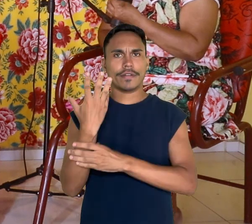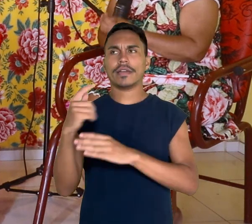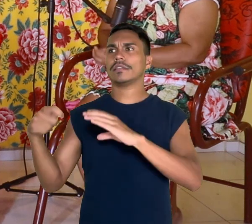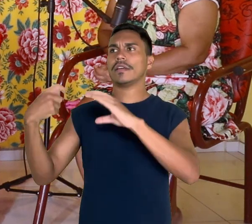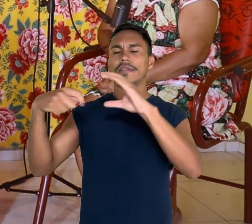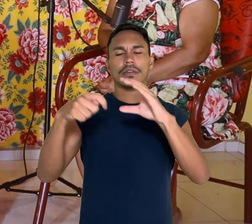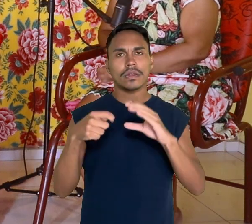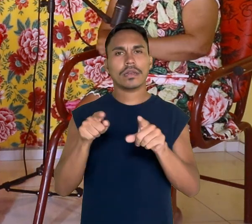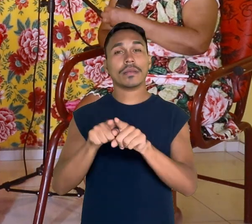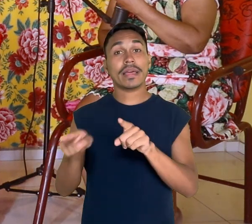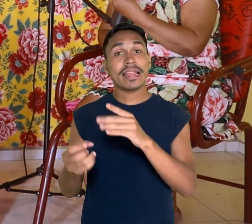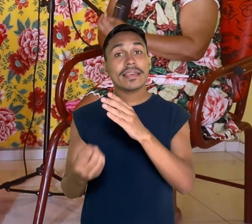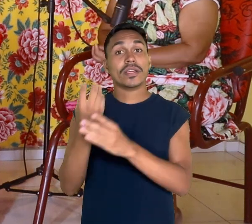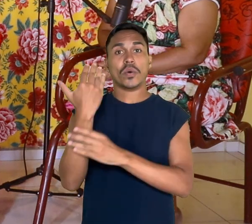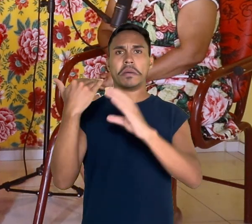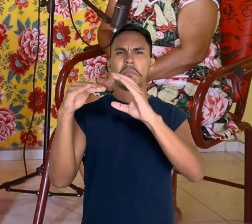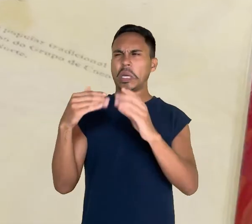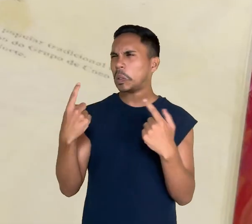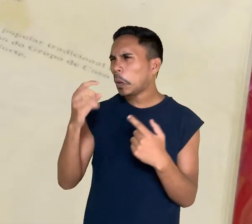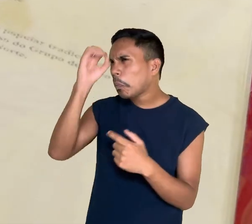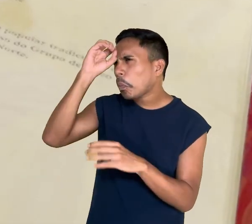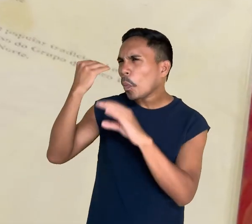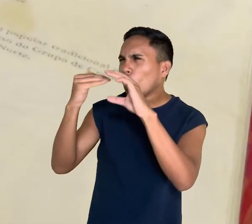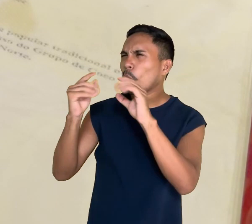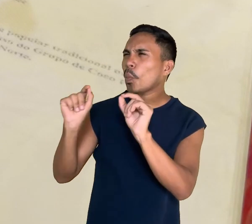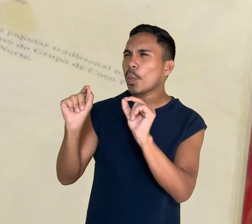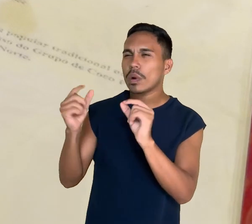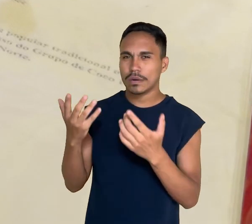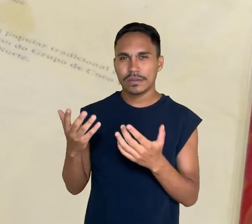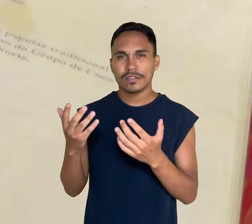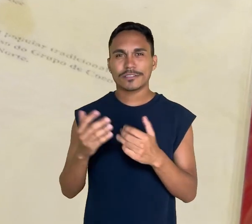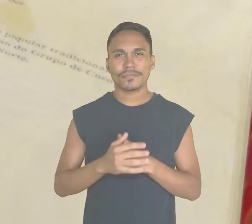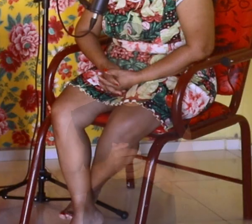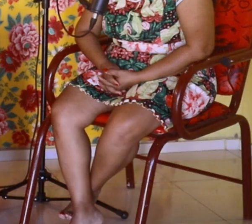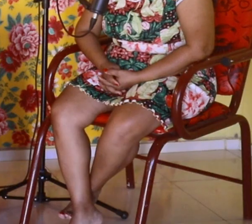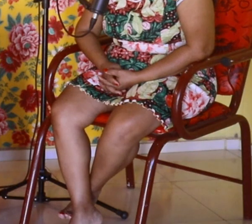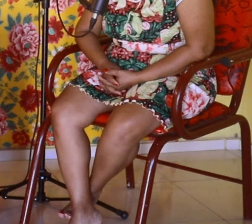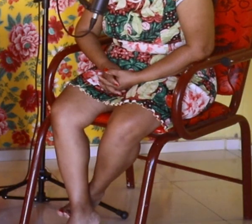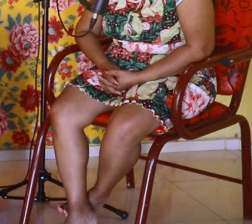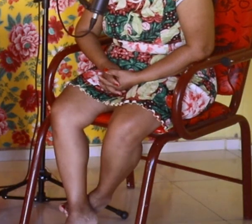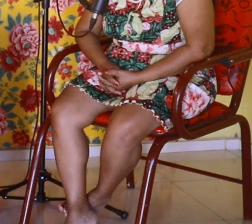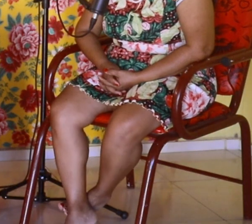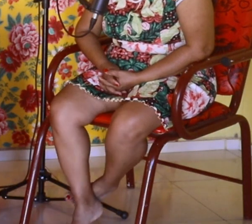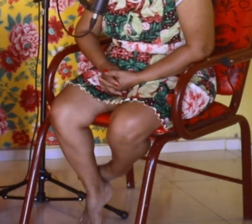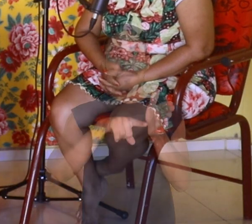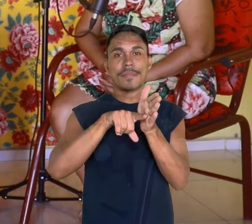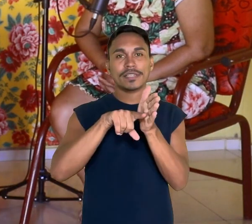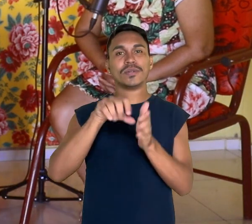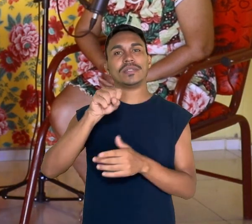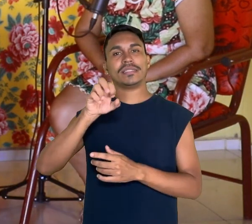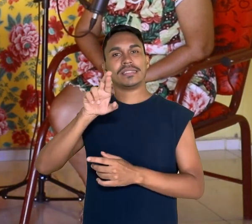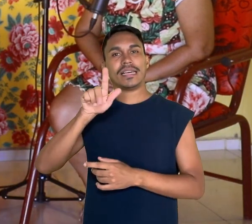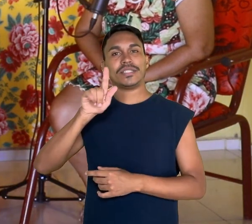Ele fez DVD pra gente. Ele fez e-mail, que a gente não tinha nem noção que era isso. Esse aqui é o